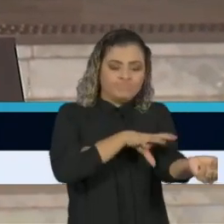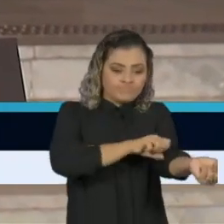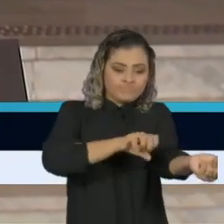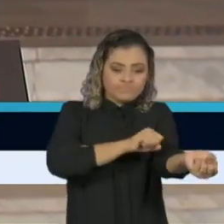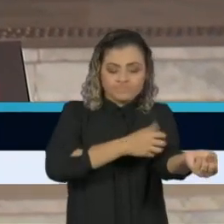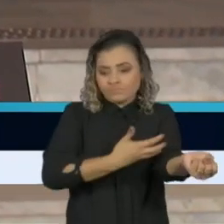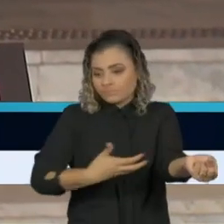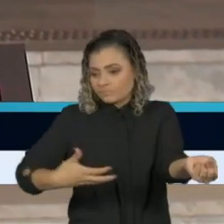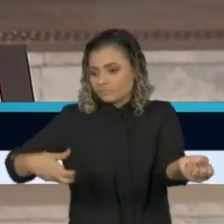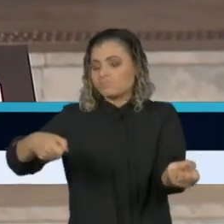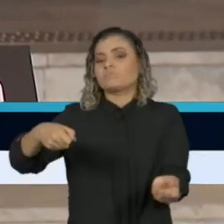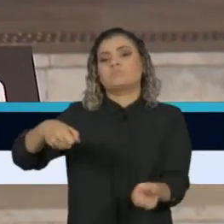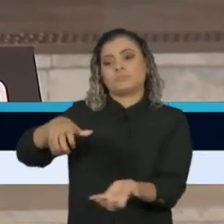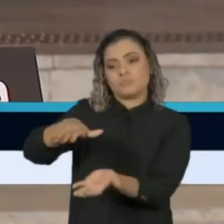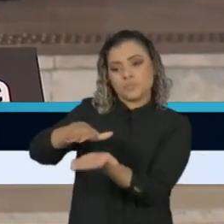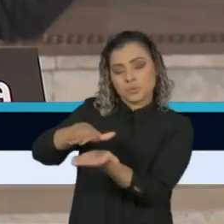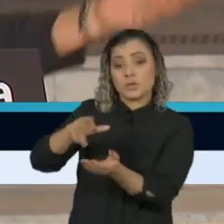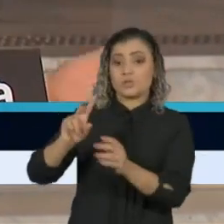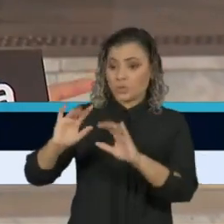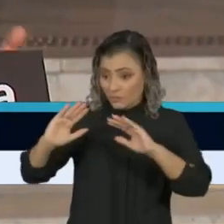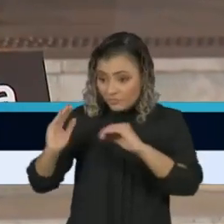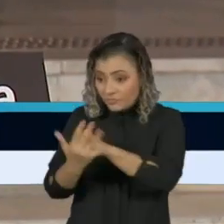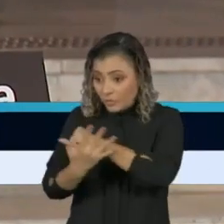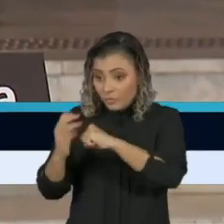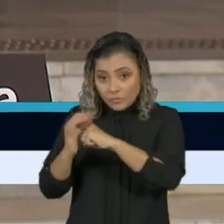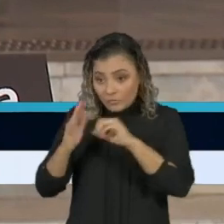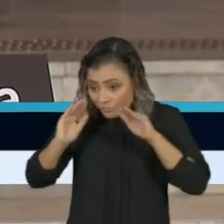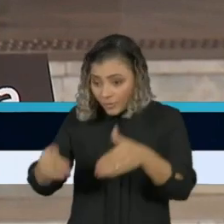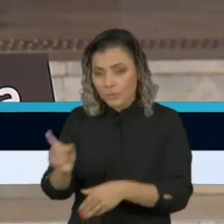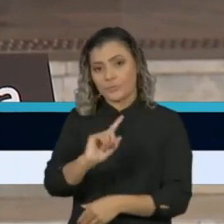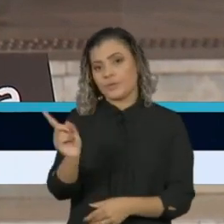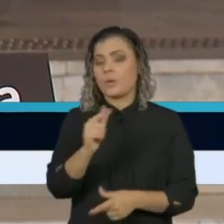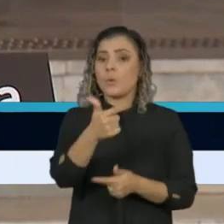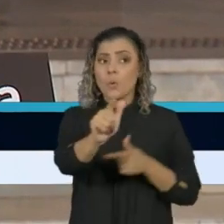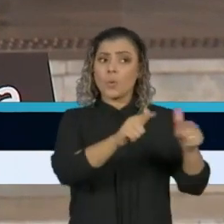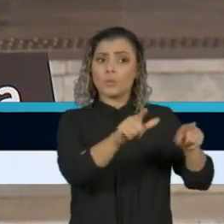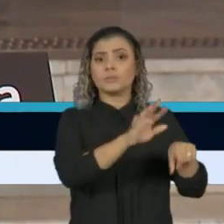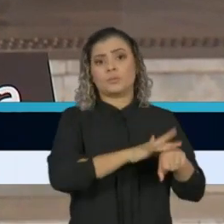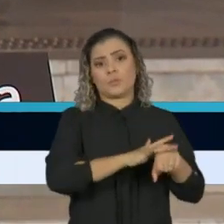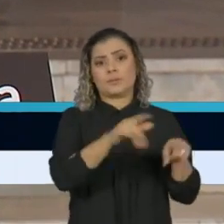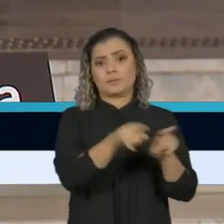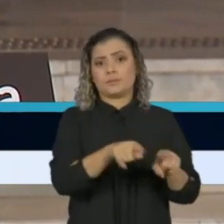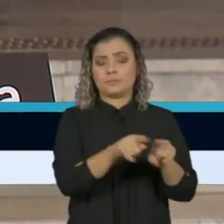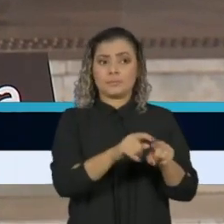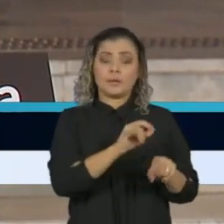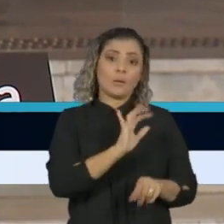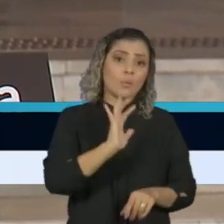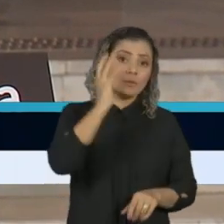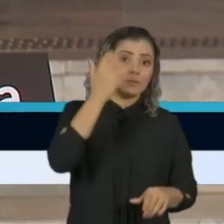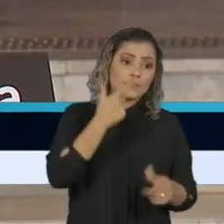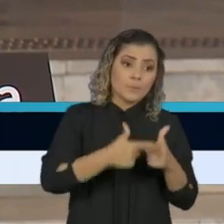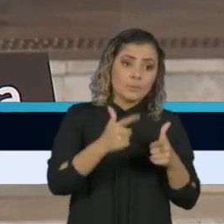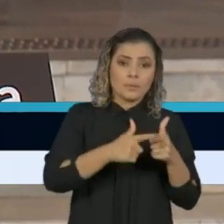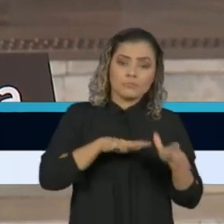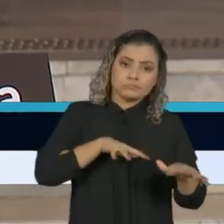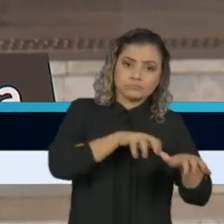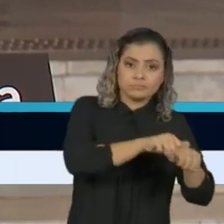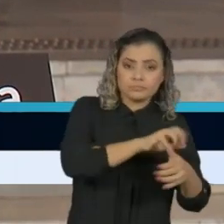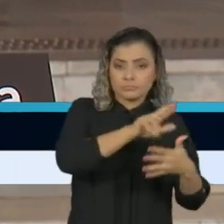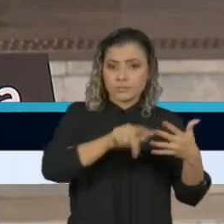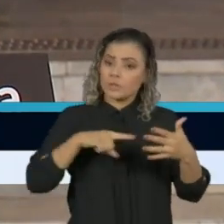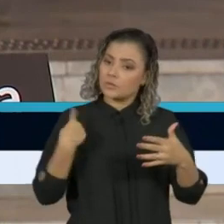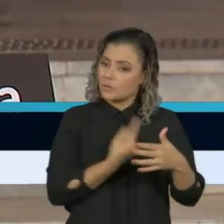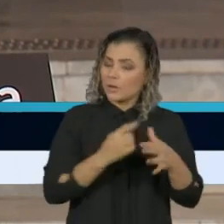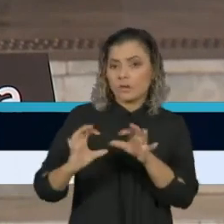relação ao corona, mas em relação às outras situações. Então, nós já estamos